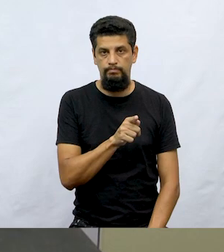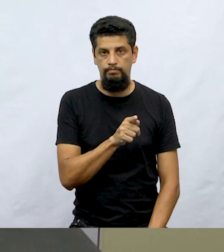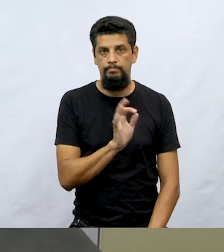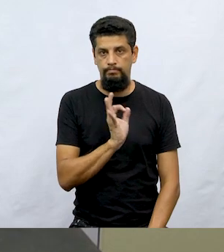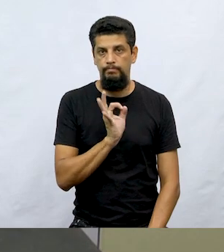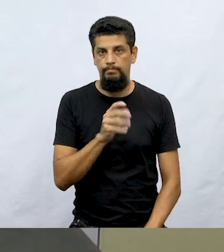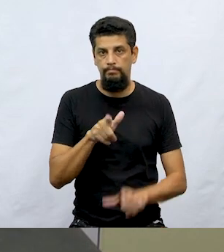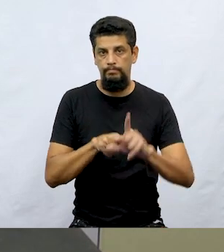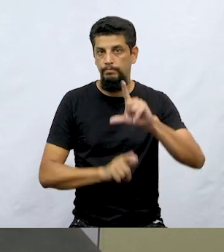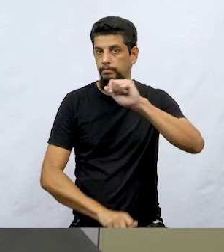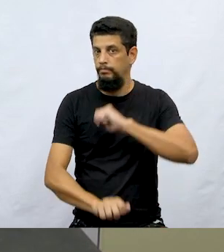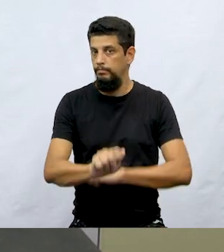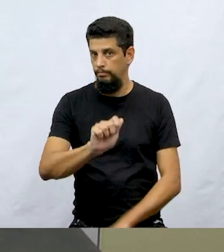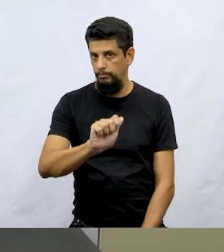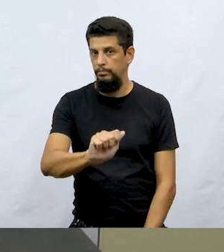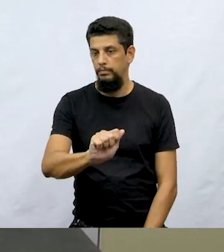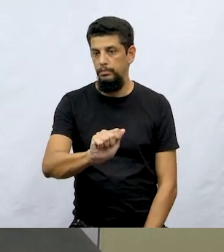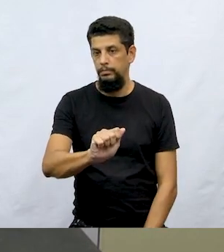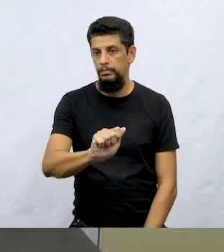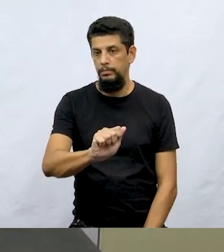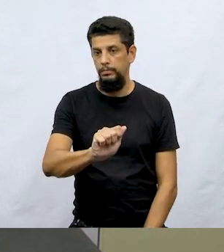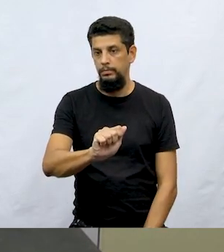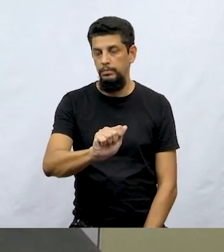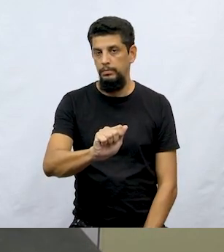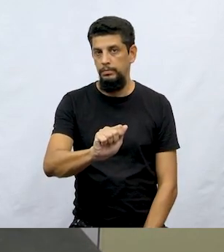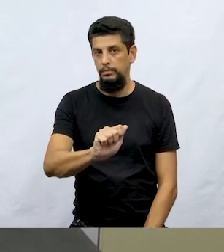e fiz o risco no meio. É a letra A.